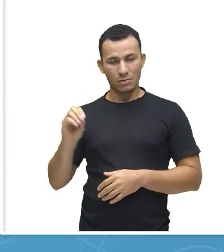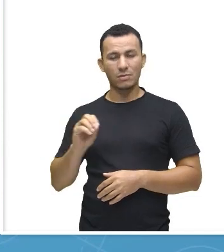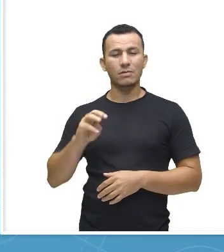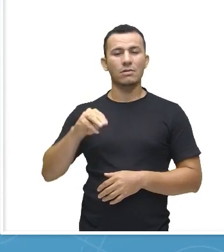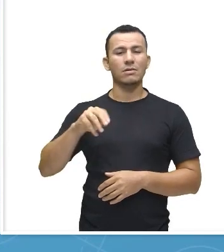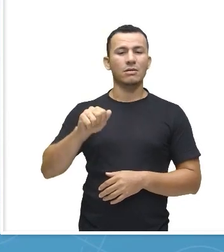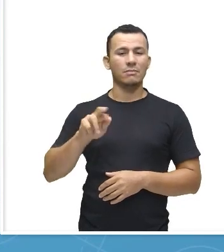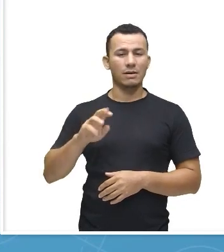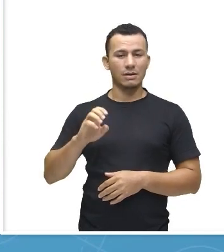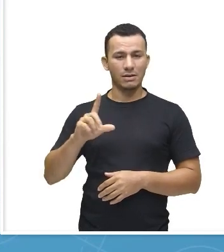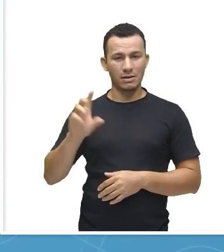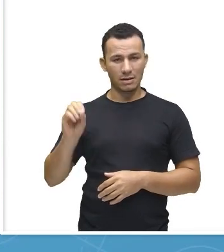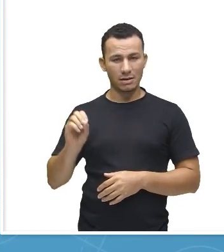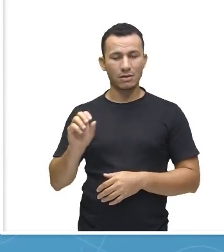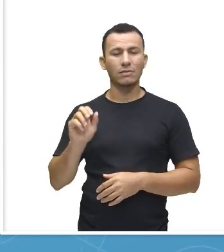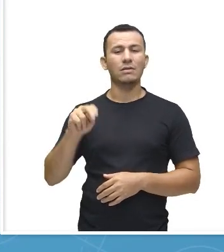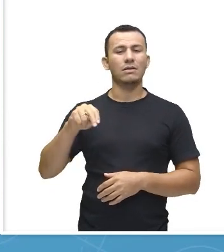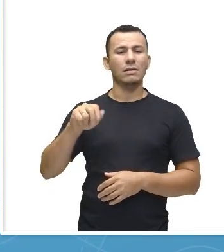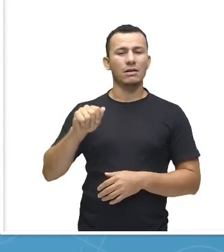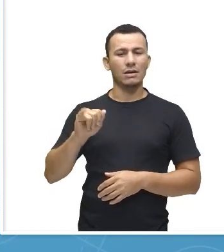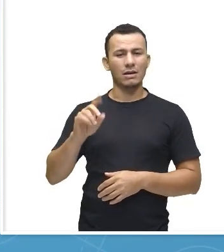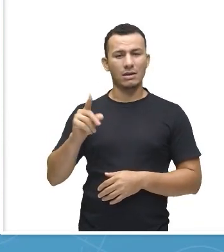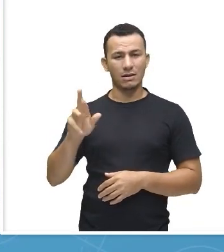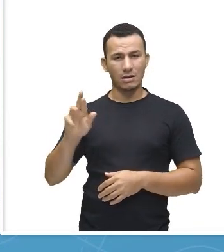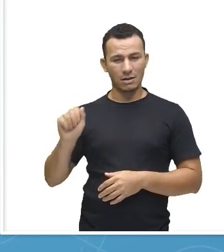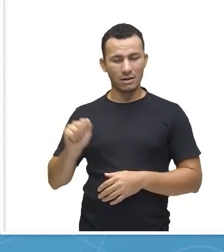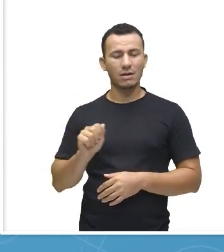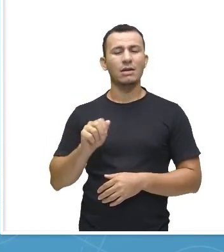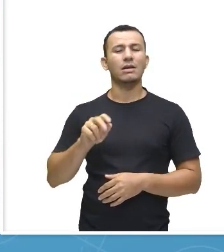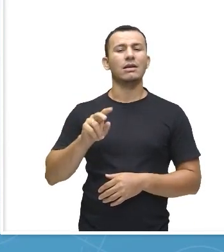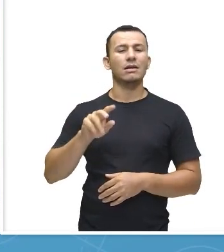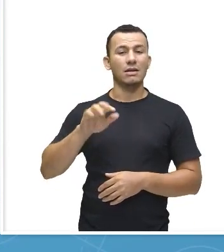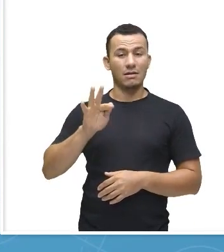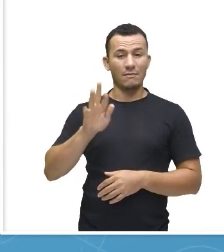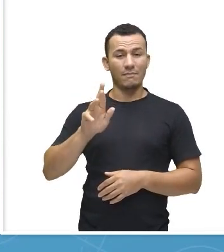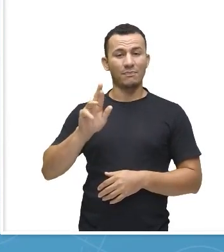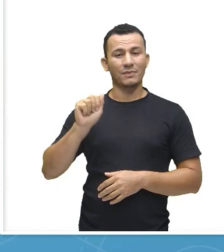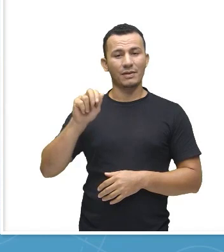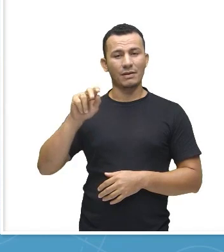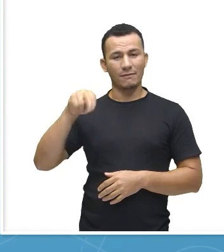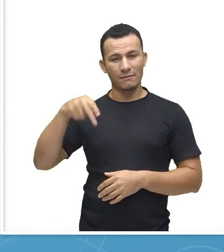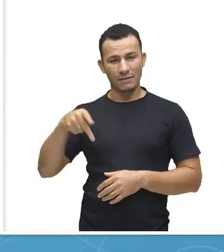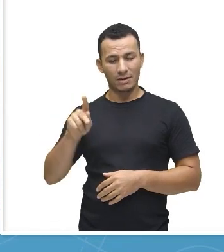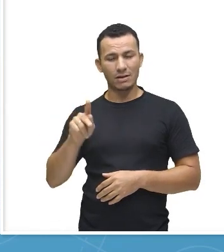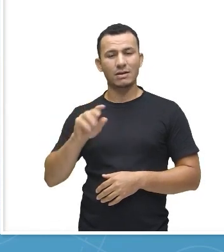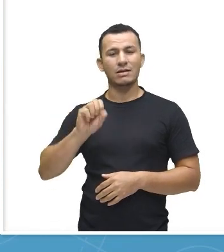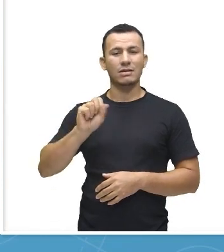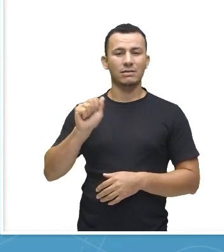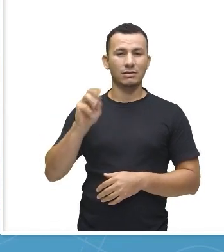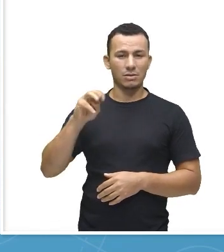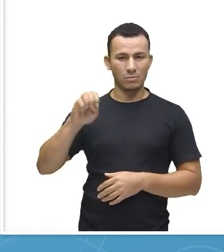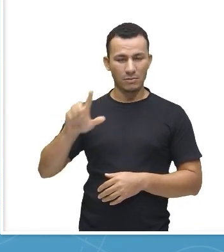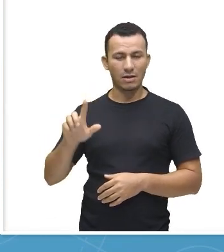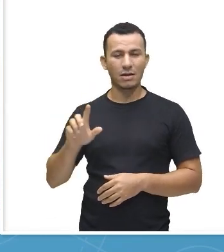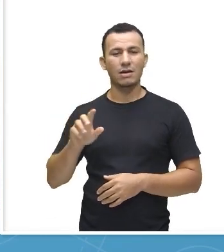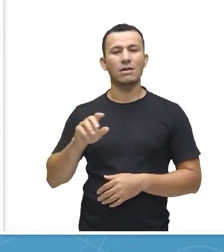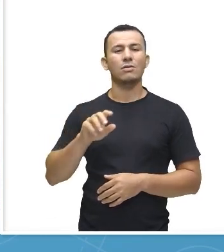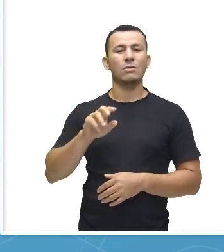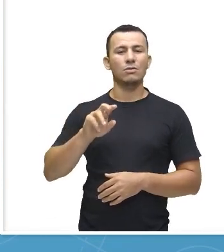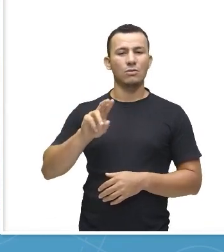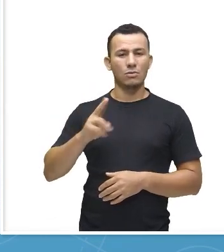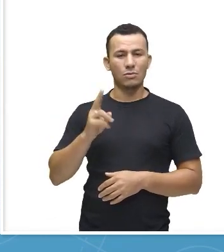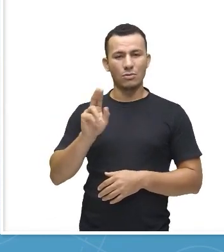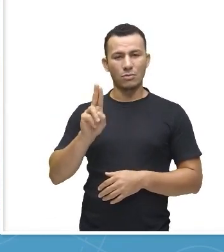Marcelo José, a Nayandra, o Frank, o Cauã, o Samuel, Ruane,